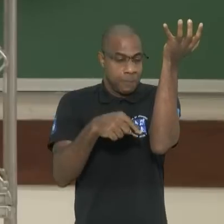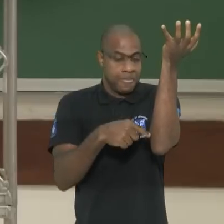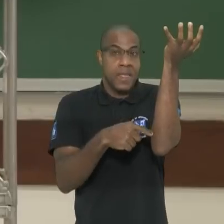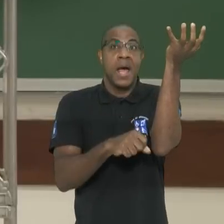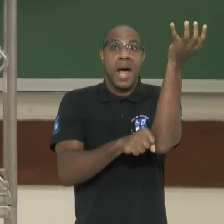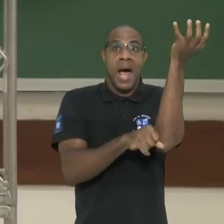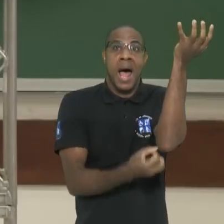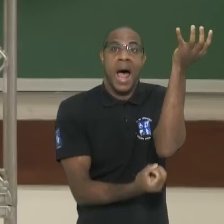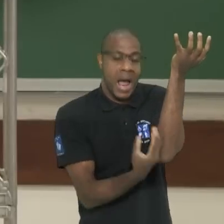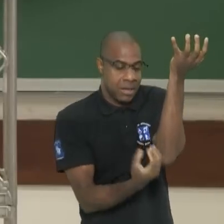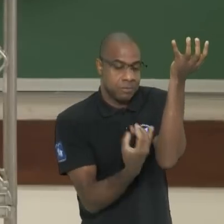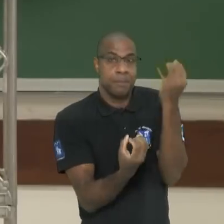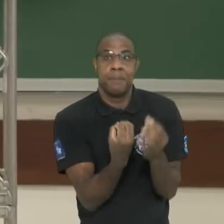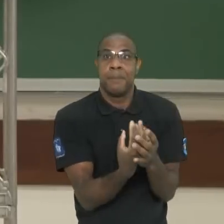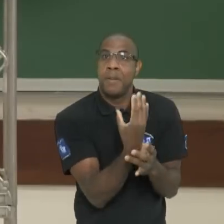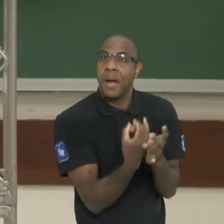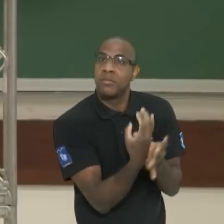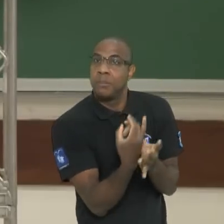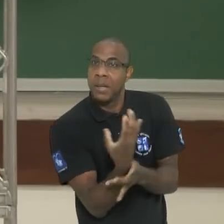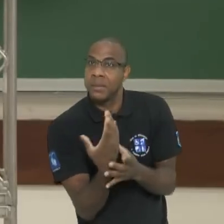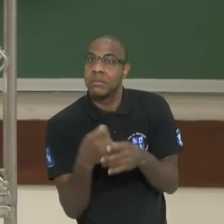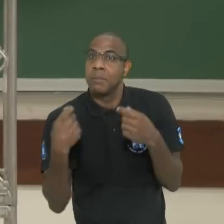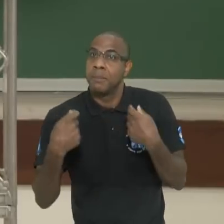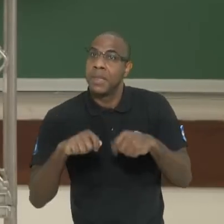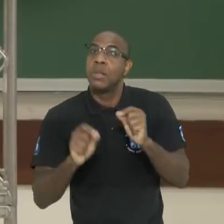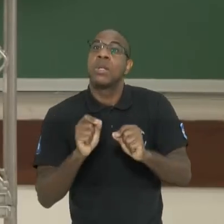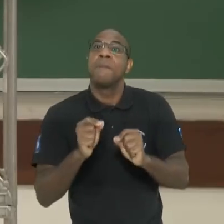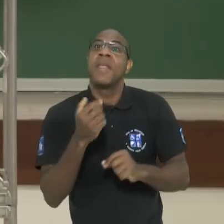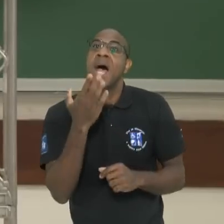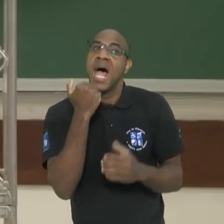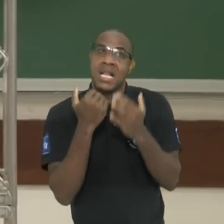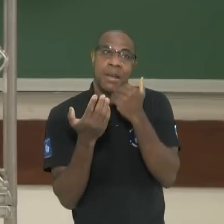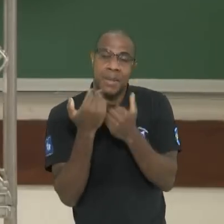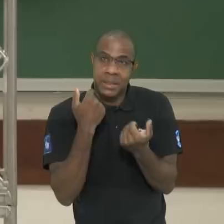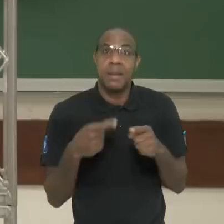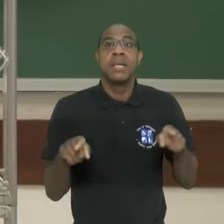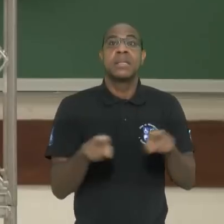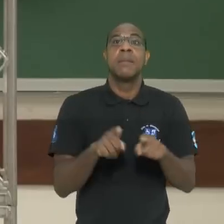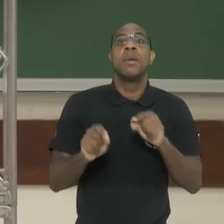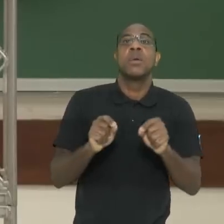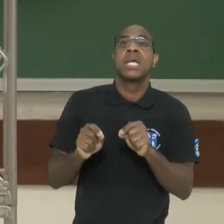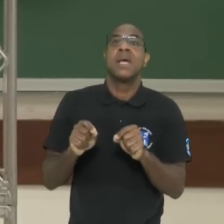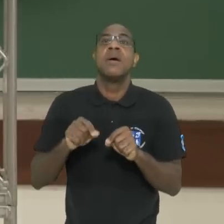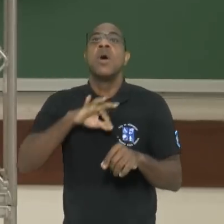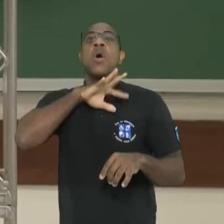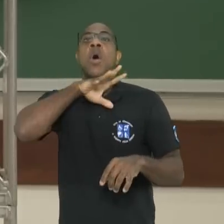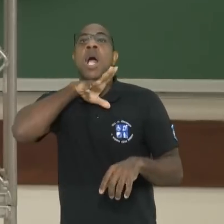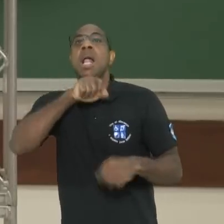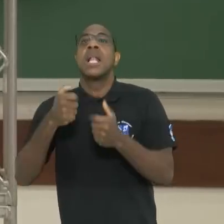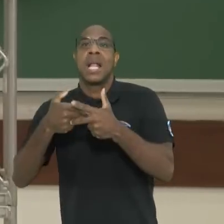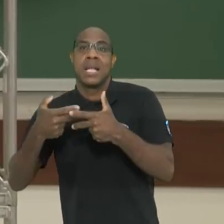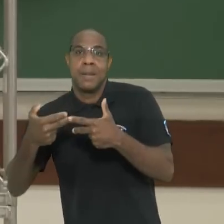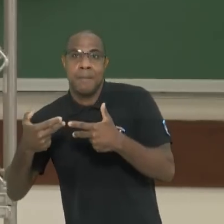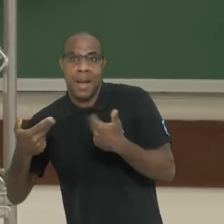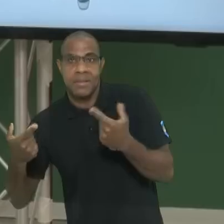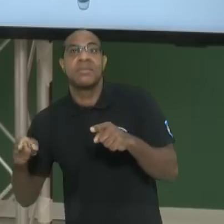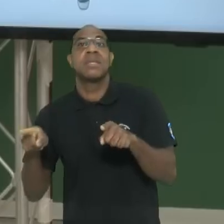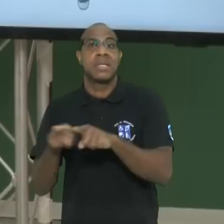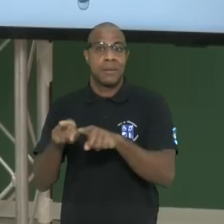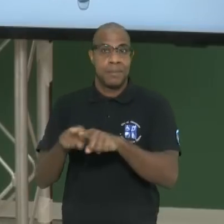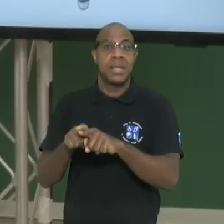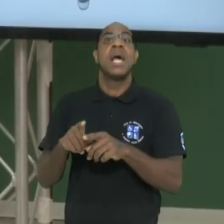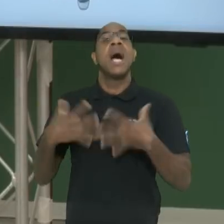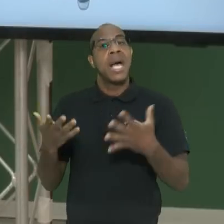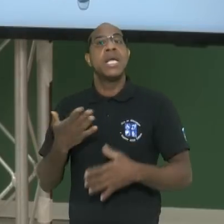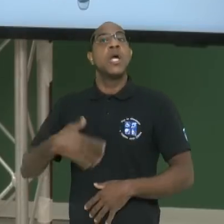e os animais, os consumidores todos que se alimentam daquelas plantas. E aí todos os seres vivos ficam